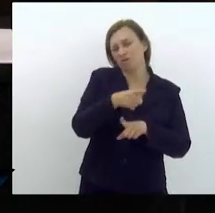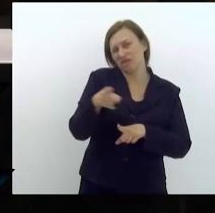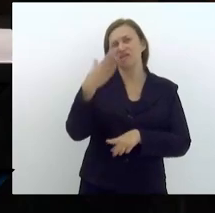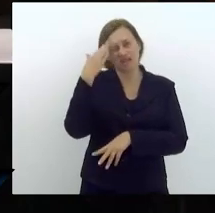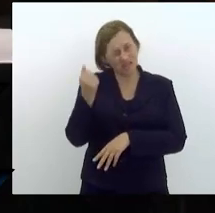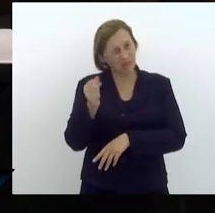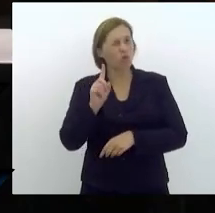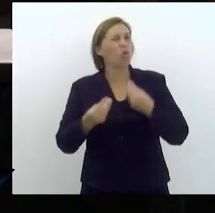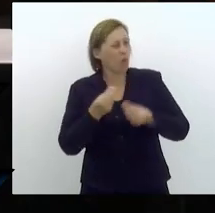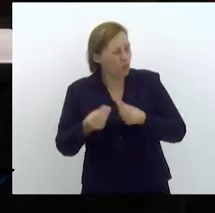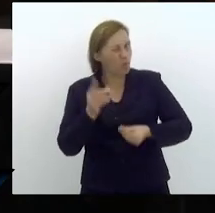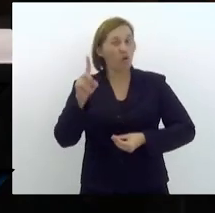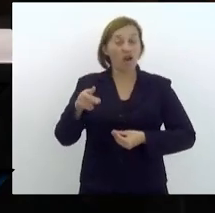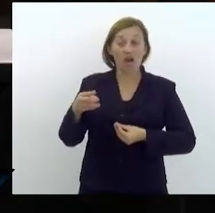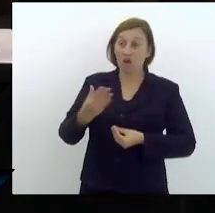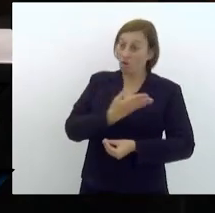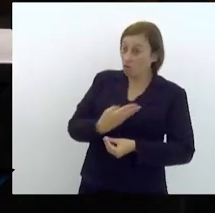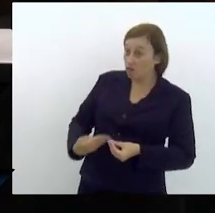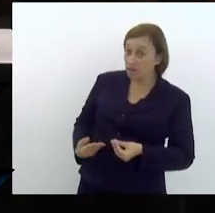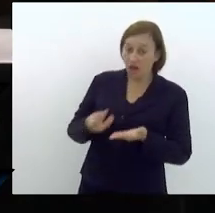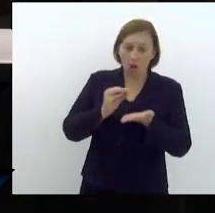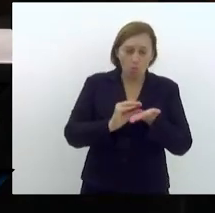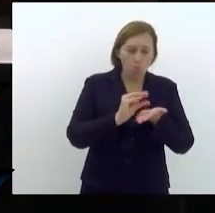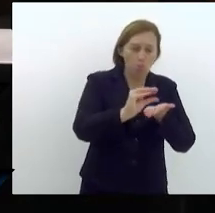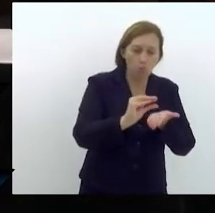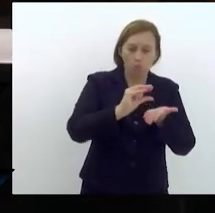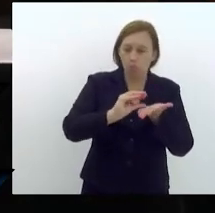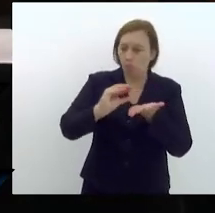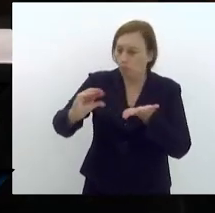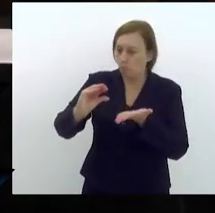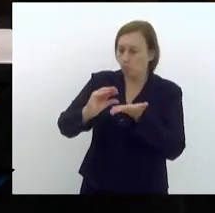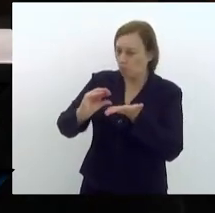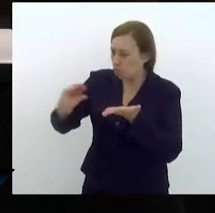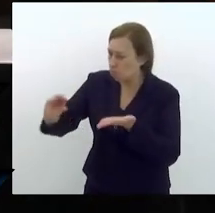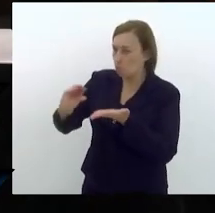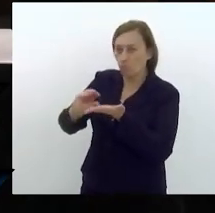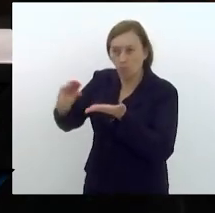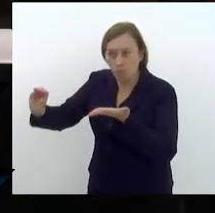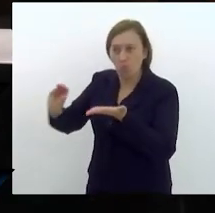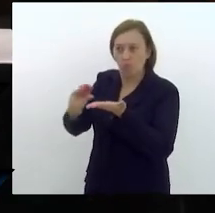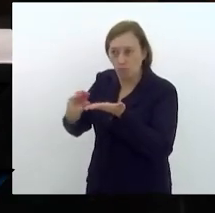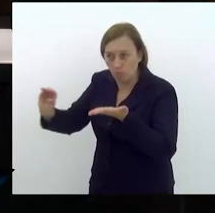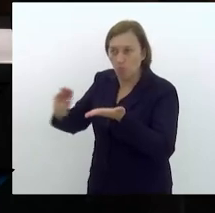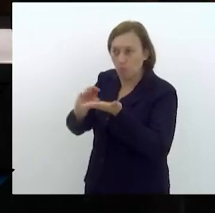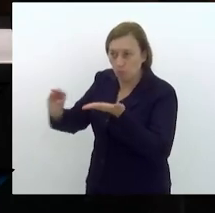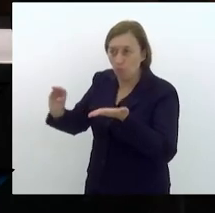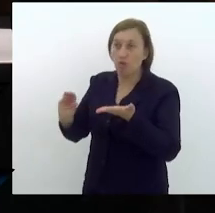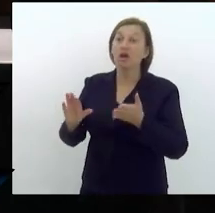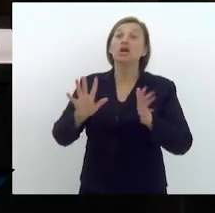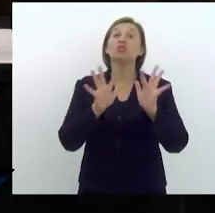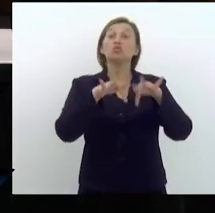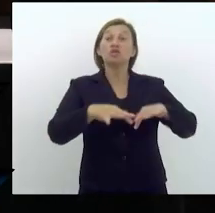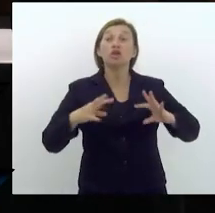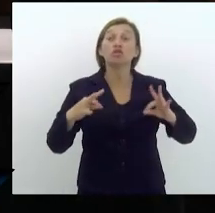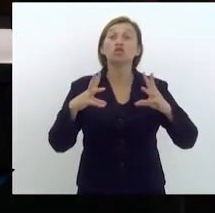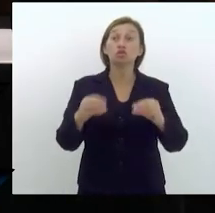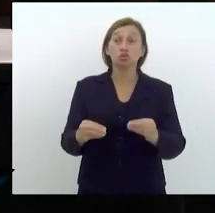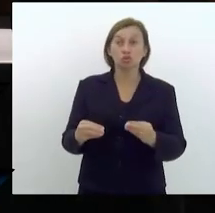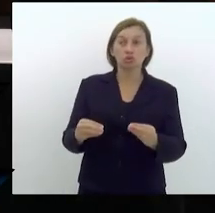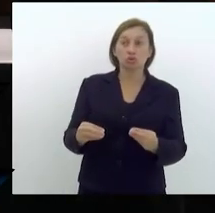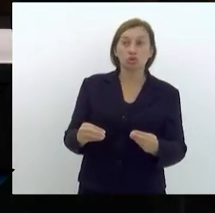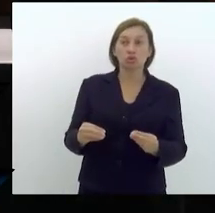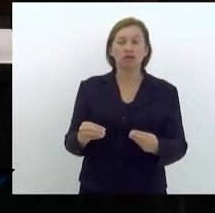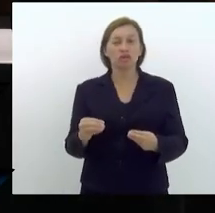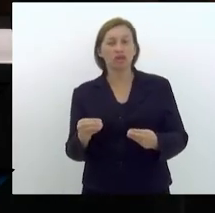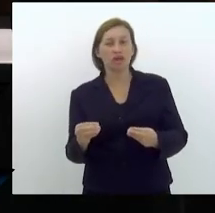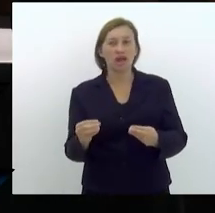sabem como é que é a forma dele governado é um pedacinho para um pedacinho para outro outro para o outro e vai fazer na base Enfim no final das contas ele deve ter meia